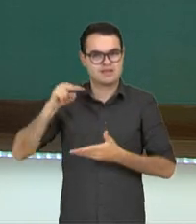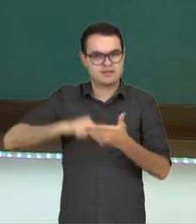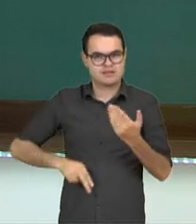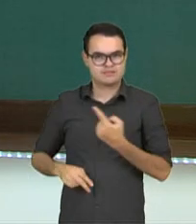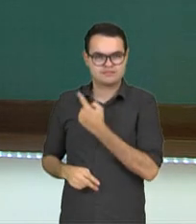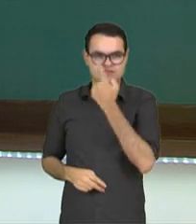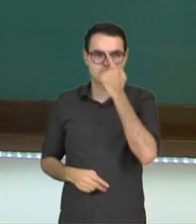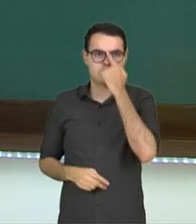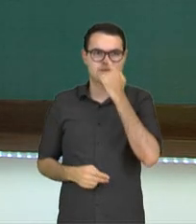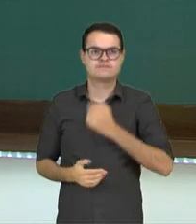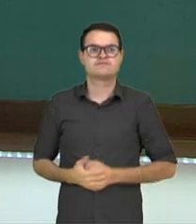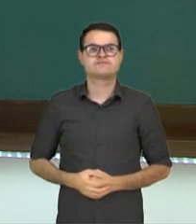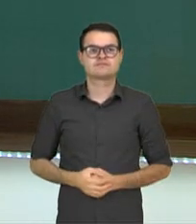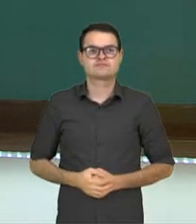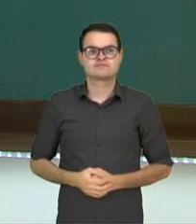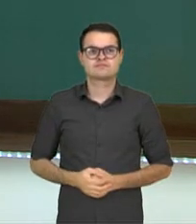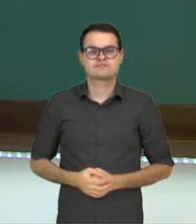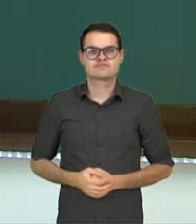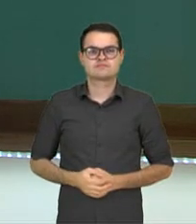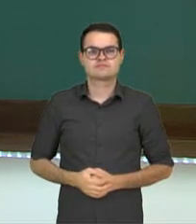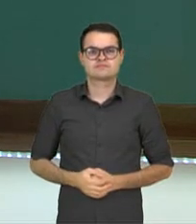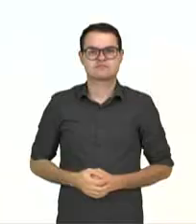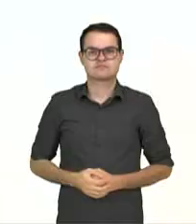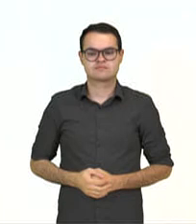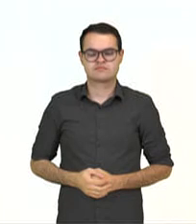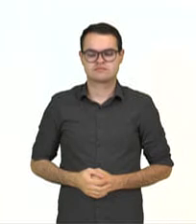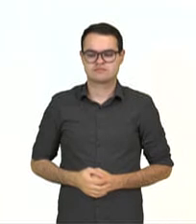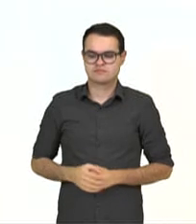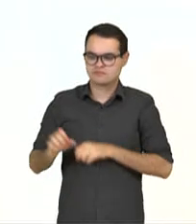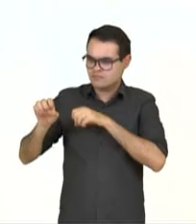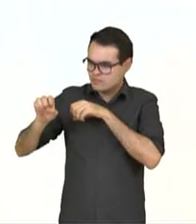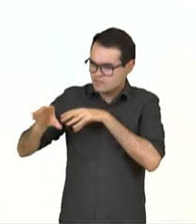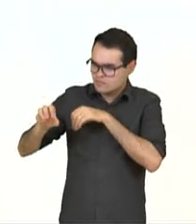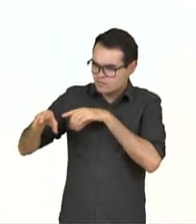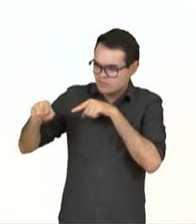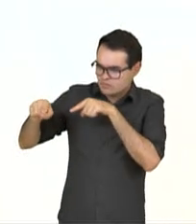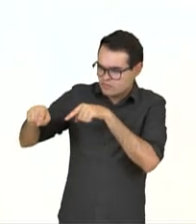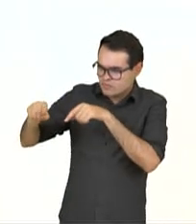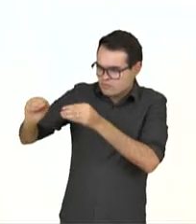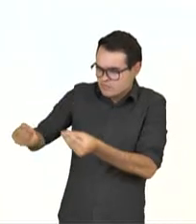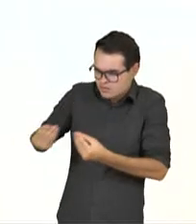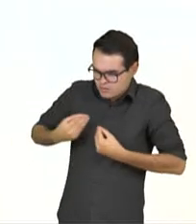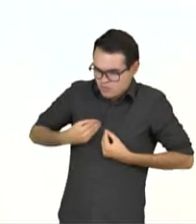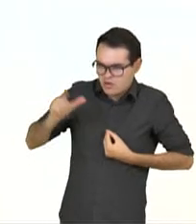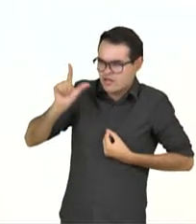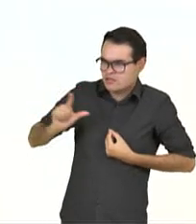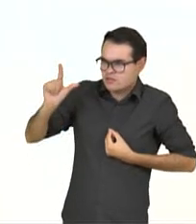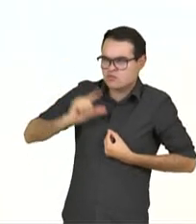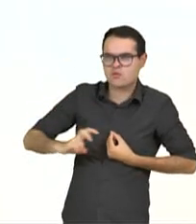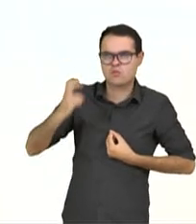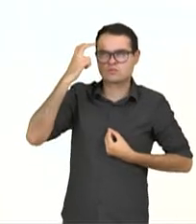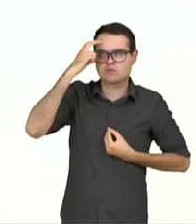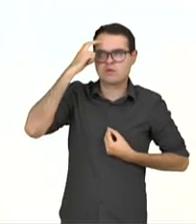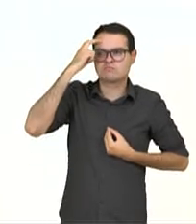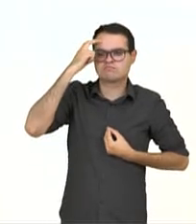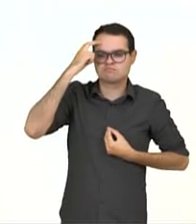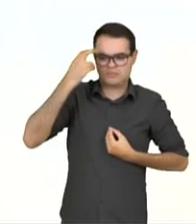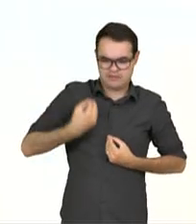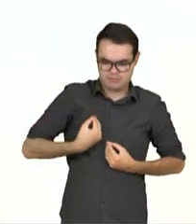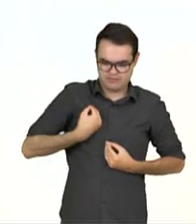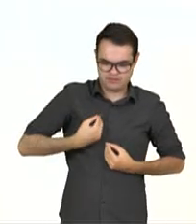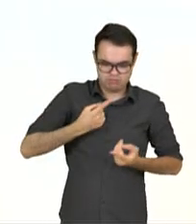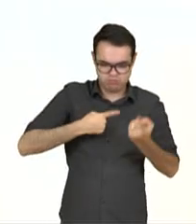agora? Então, lá. A educação me trouxe a literatura e a cultura, que revolucionaram a minha